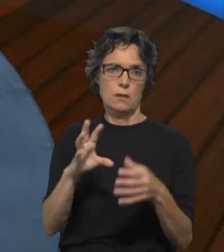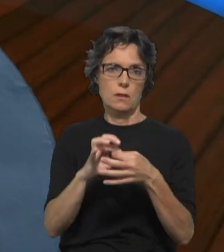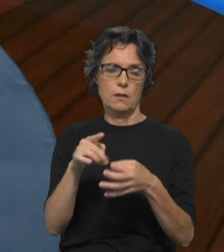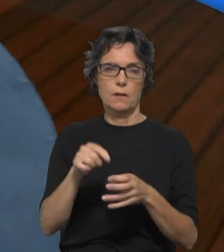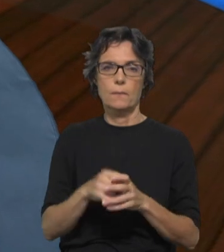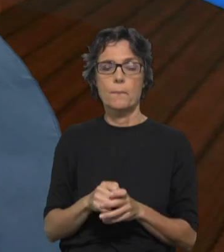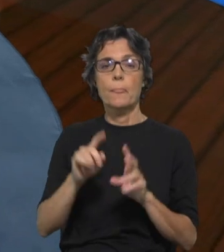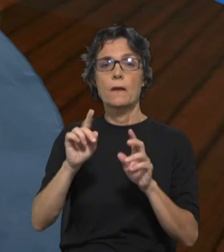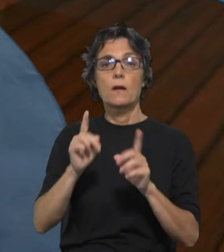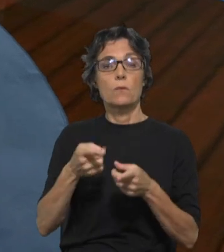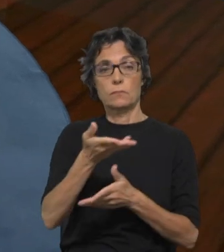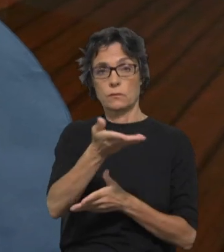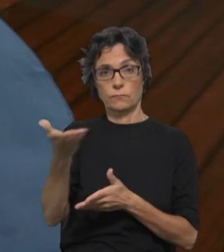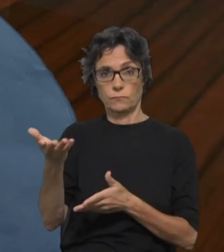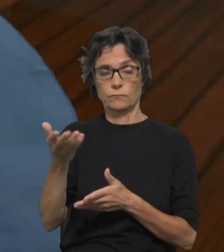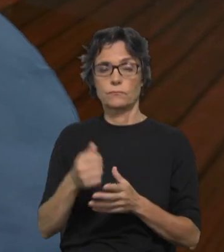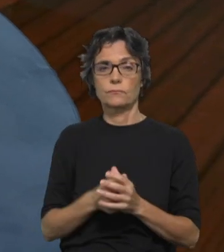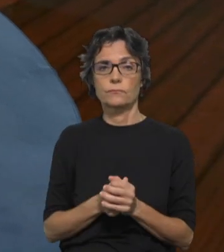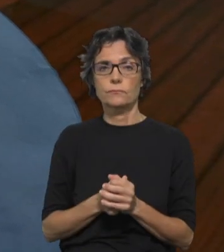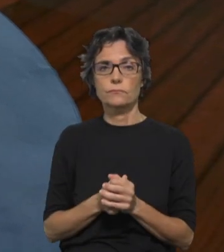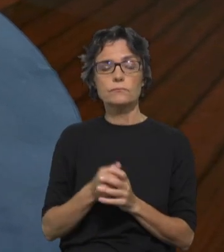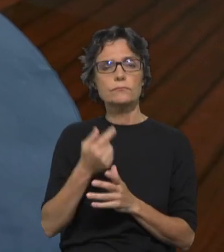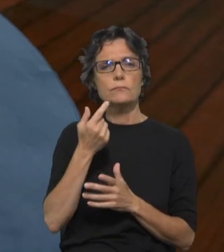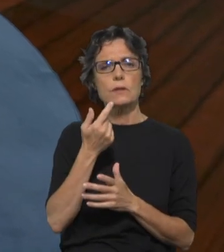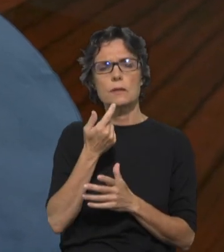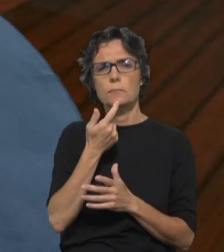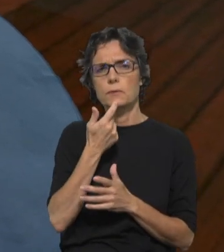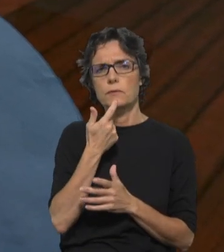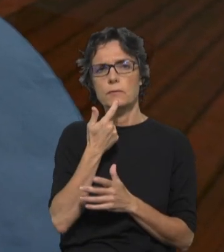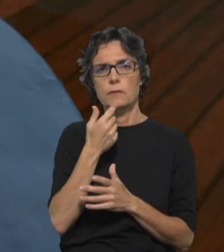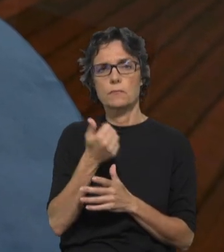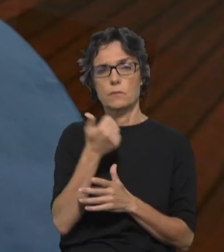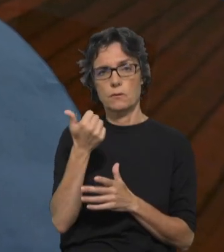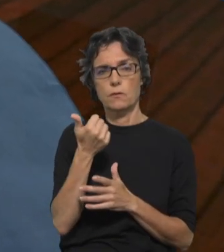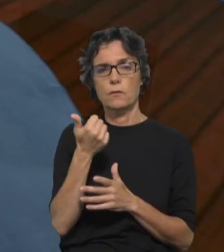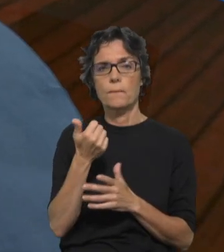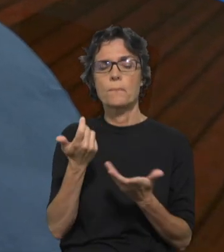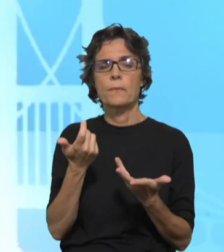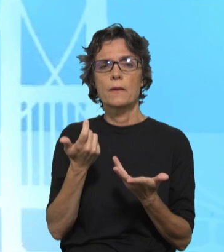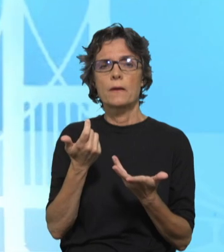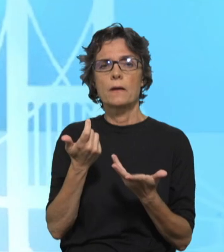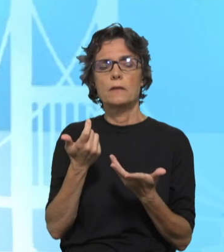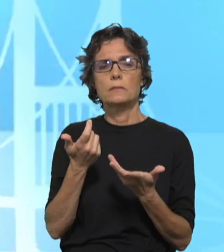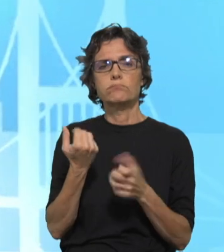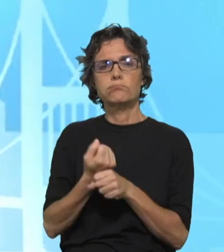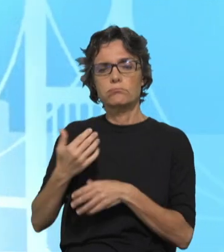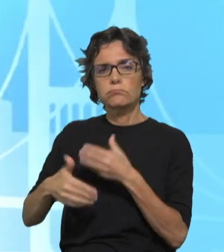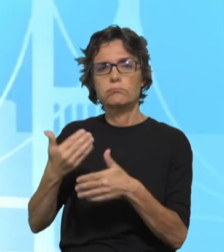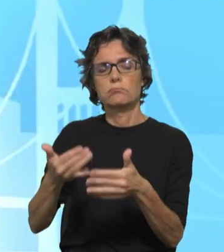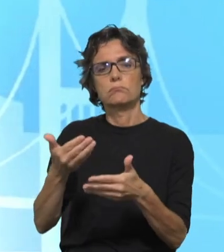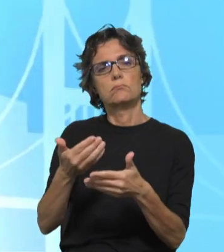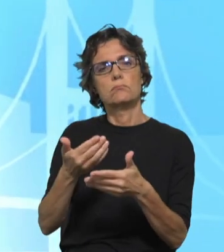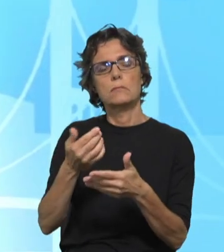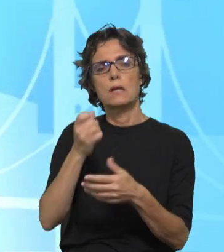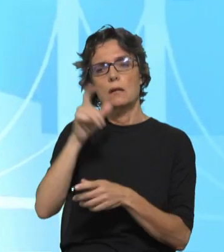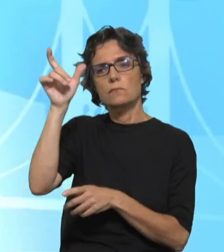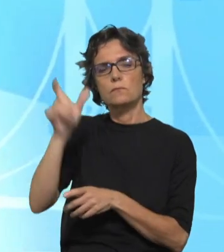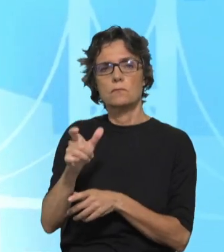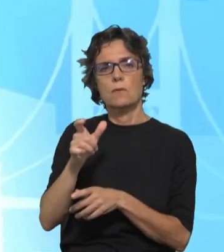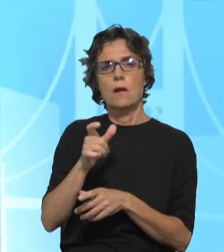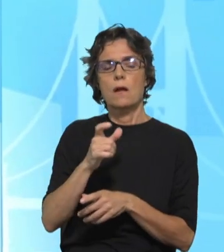Helena Ribeiro de Castro, para olharmos a fundadora Madre Teresa de Saldanha, nomeadamente